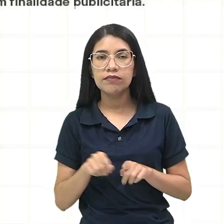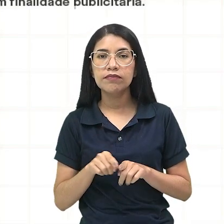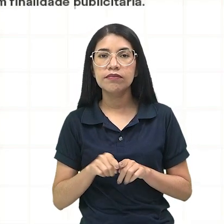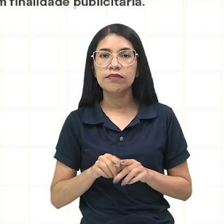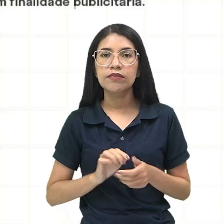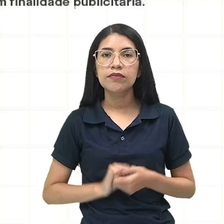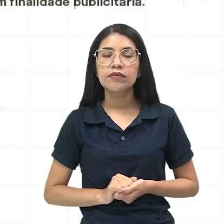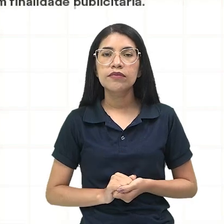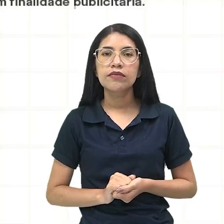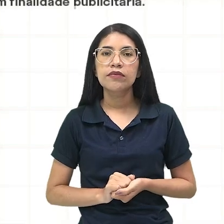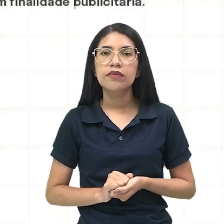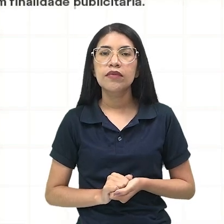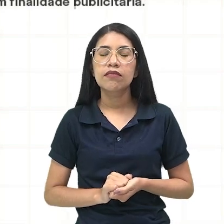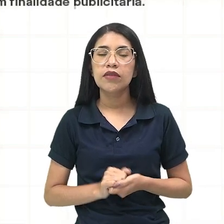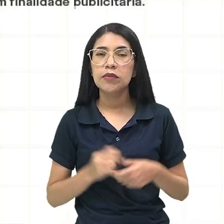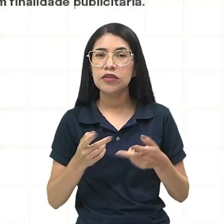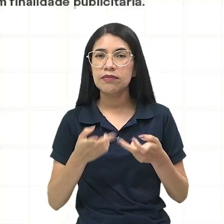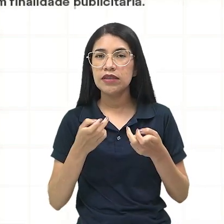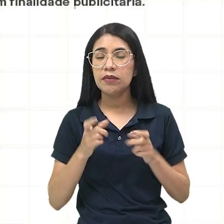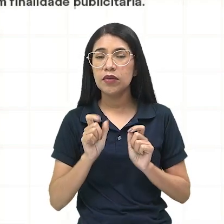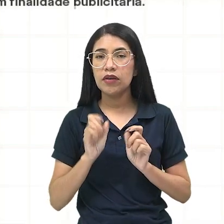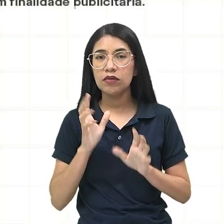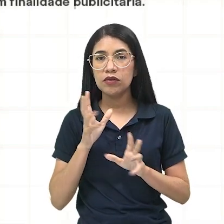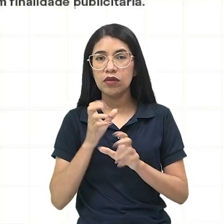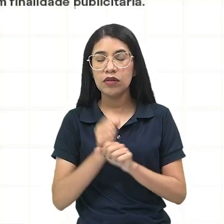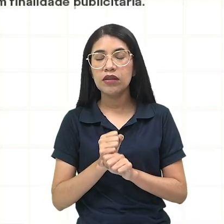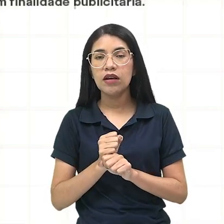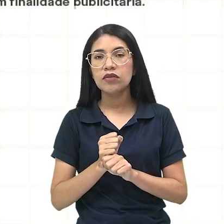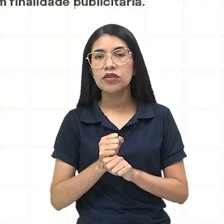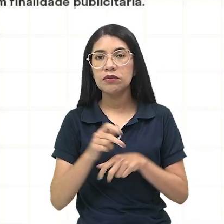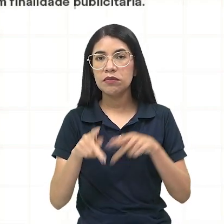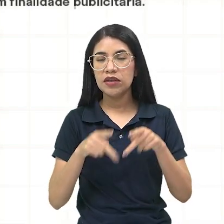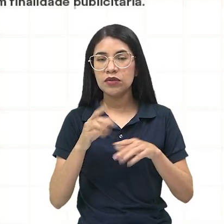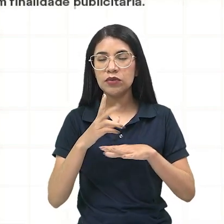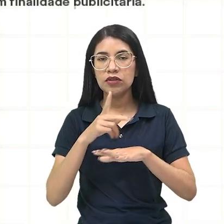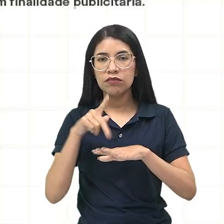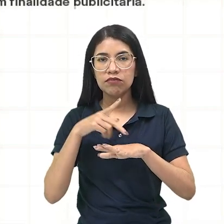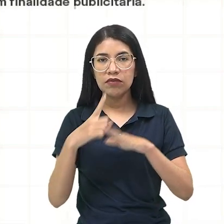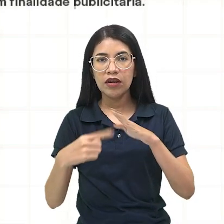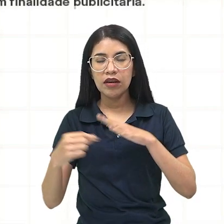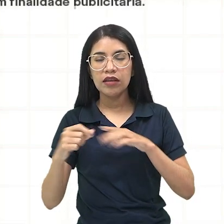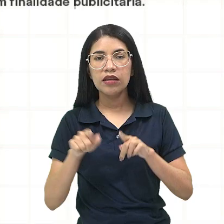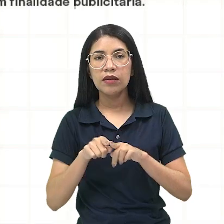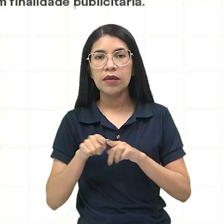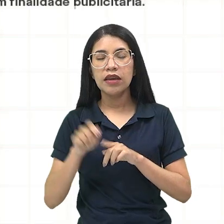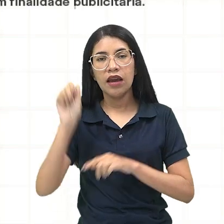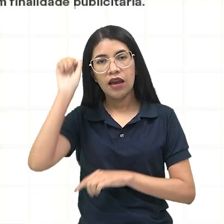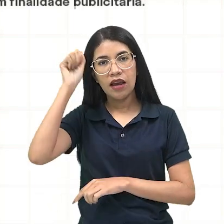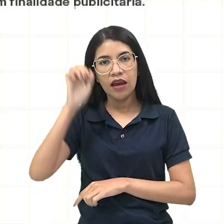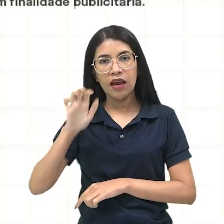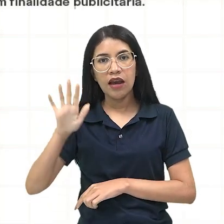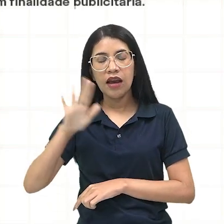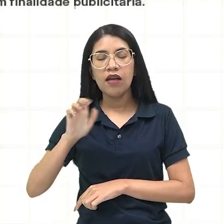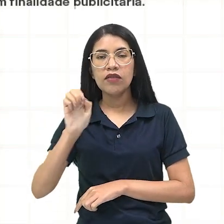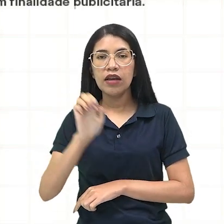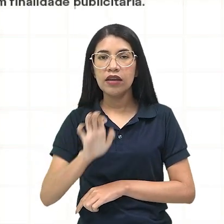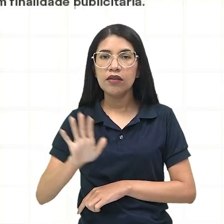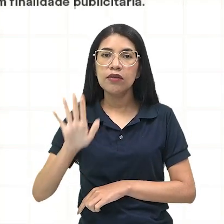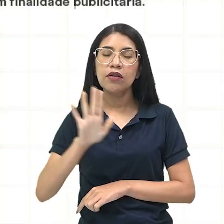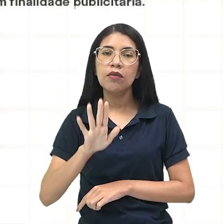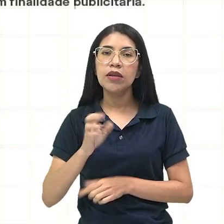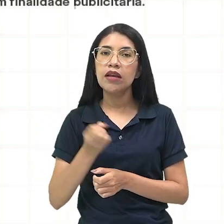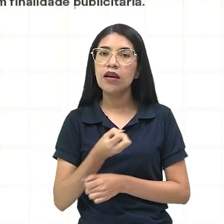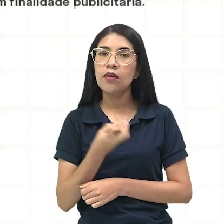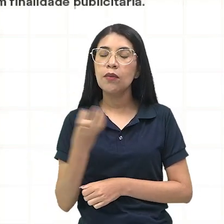de vida. Quando a gente olha o total de refugiados aí, a África subsaariana, a Europa, tem